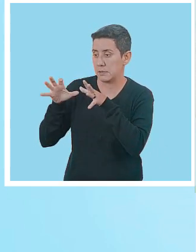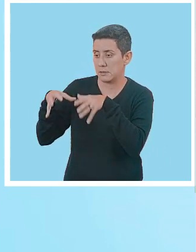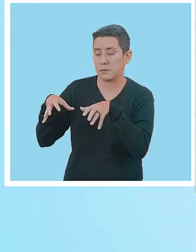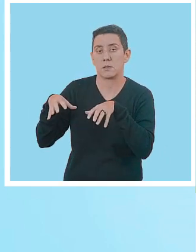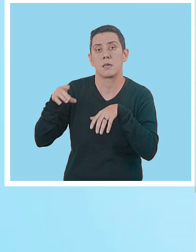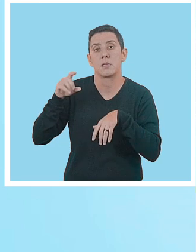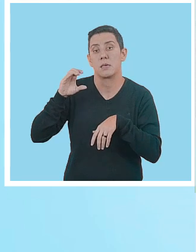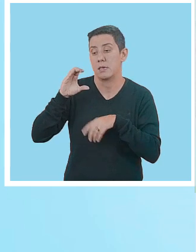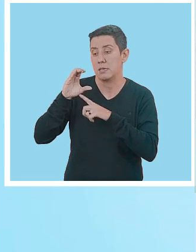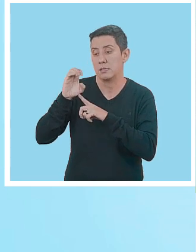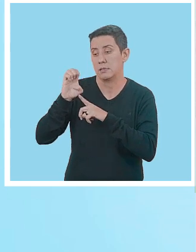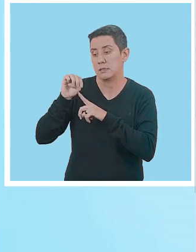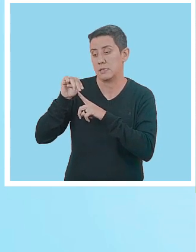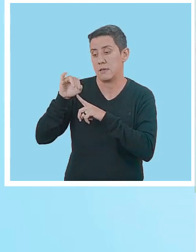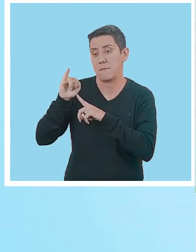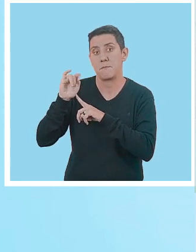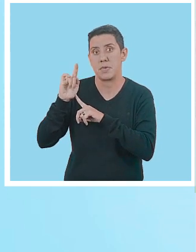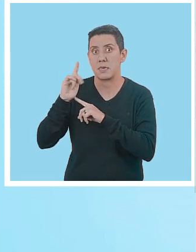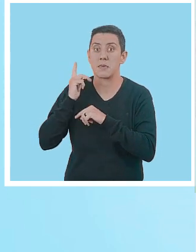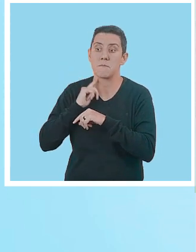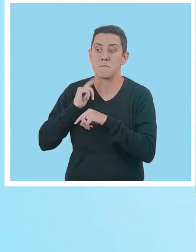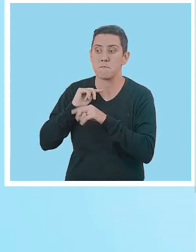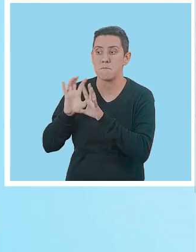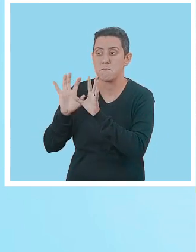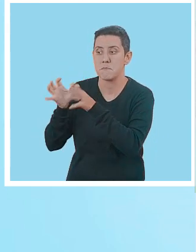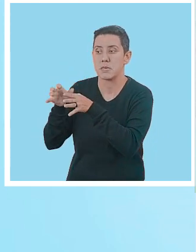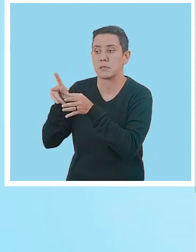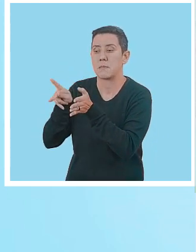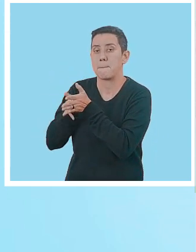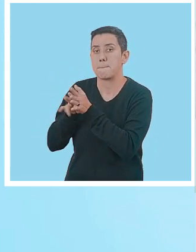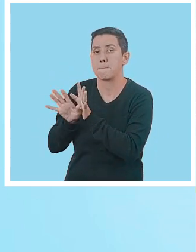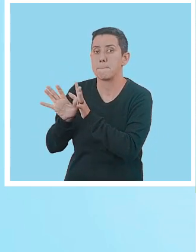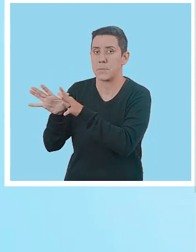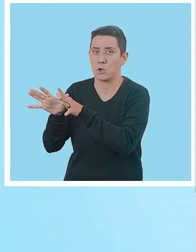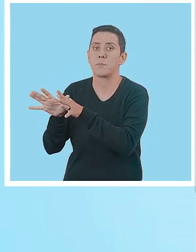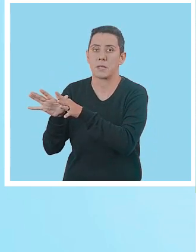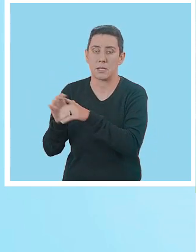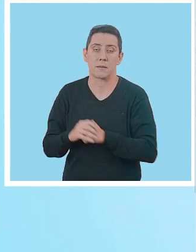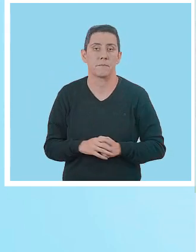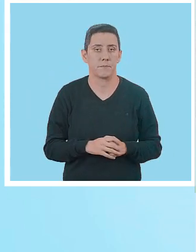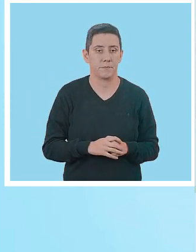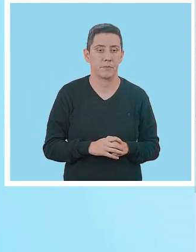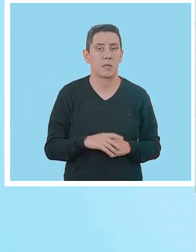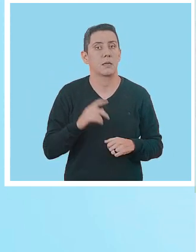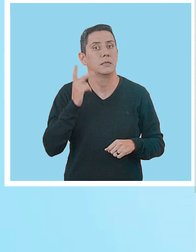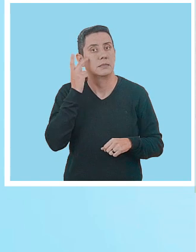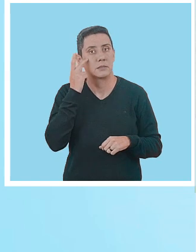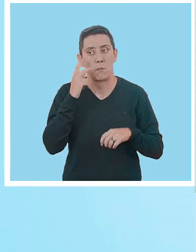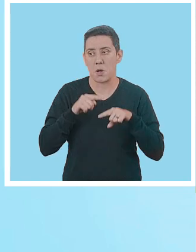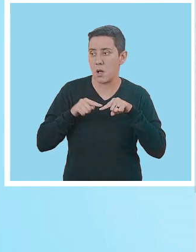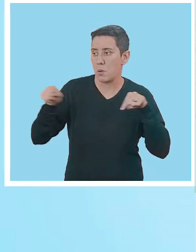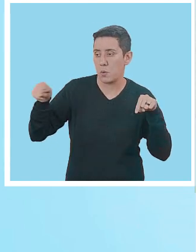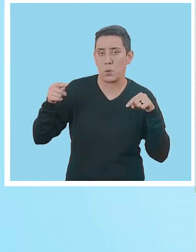que a Cemig nesse caso mas nesse exemplo o mesmo vale para todas as distribuidoras ok